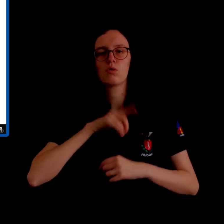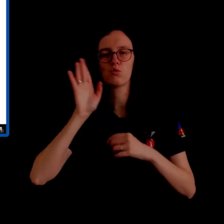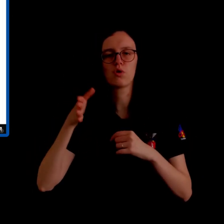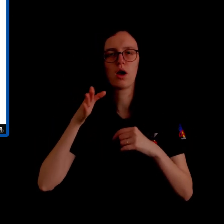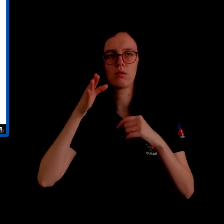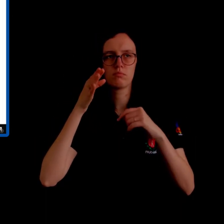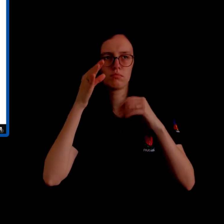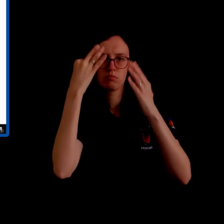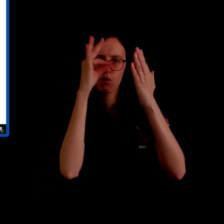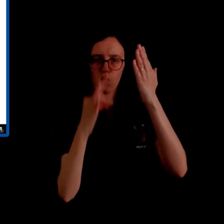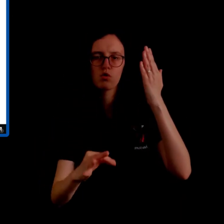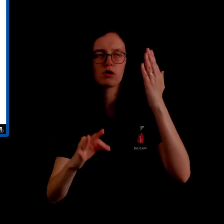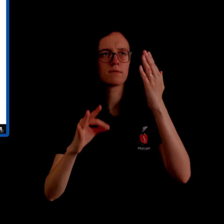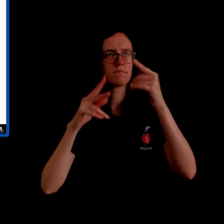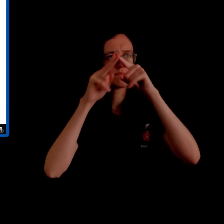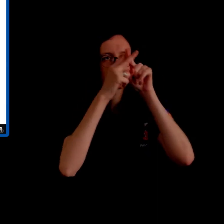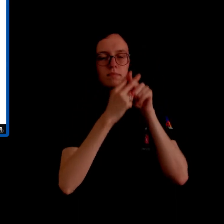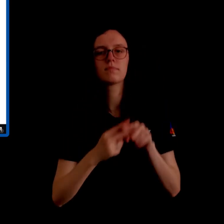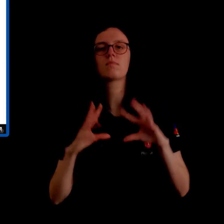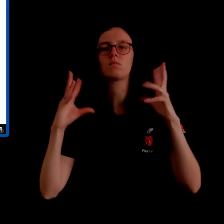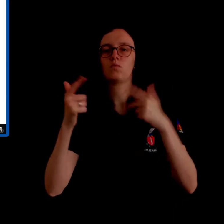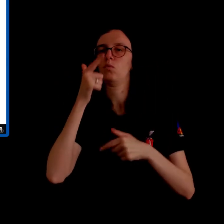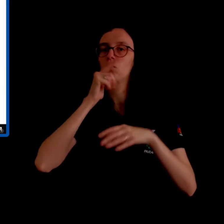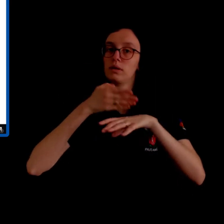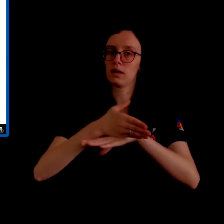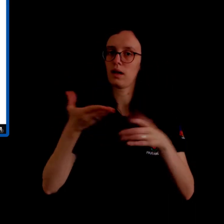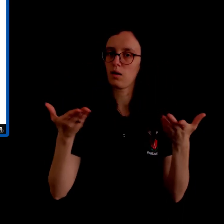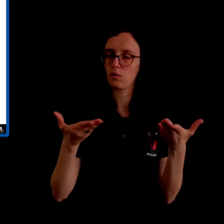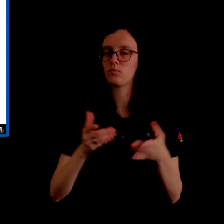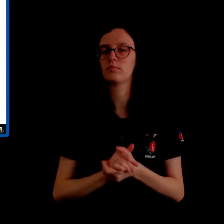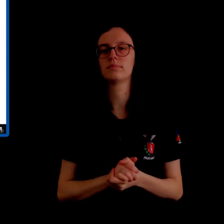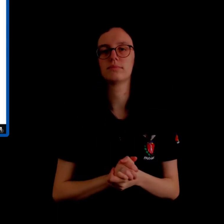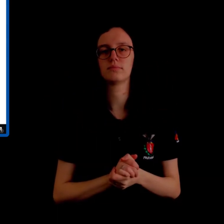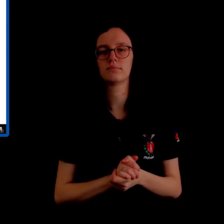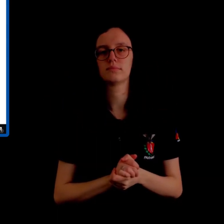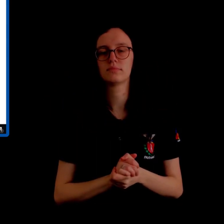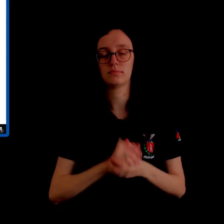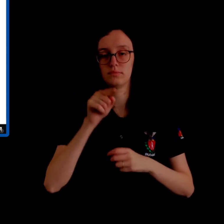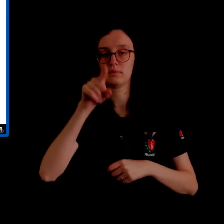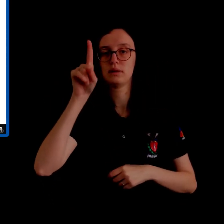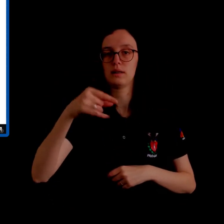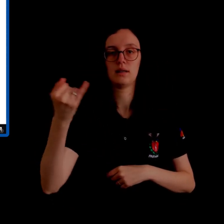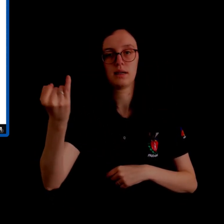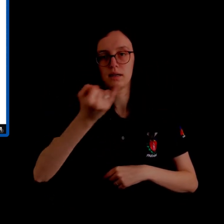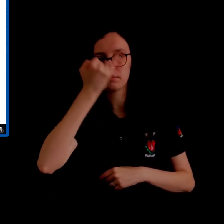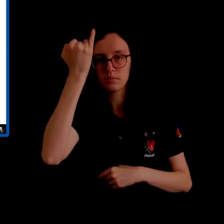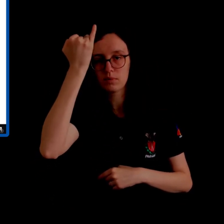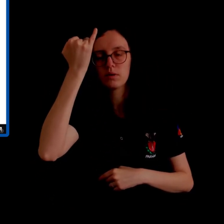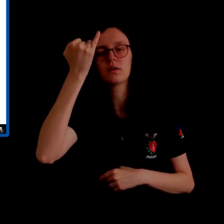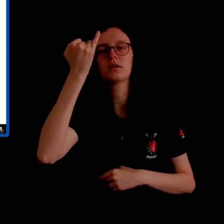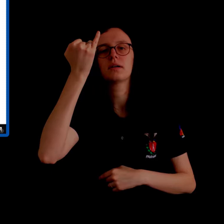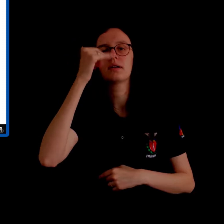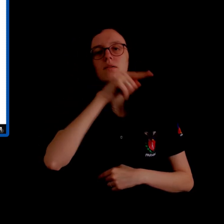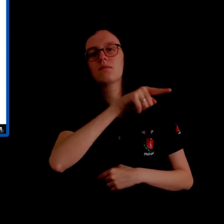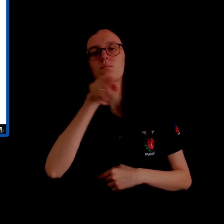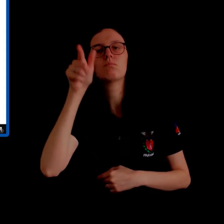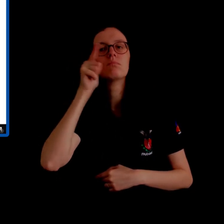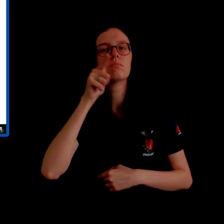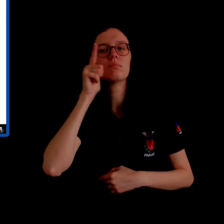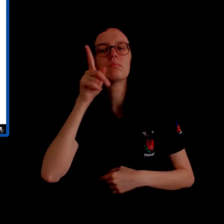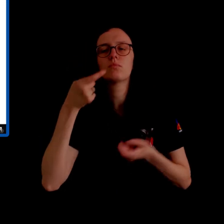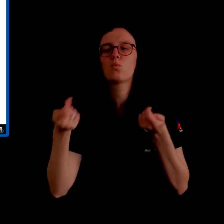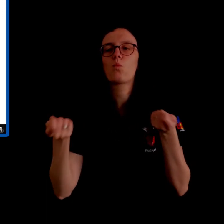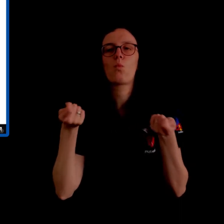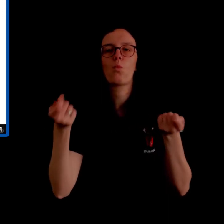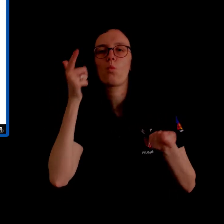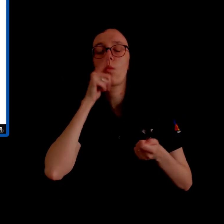isso, todo mundo tem acesso já às rúbricas, tá? Então isso é importante para que vocês consigam